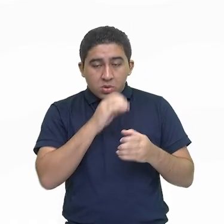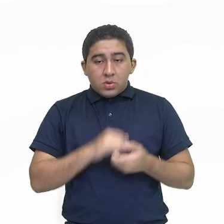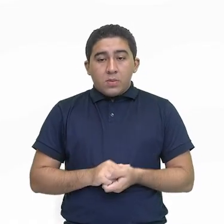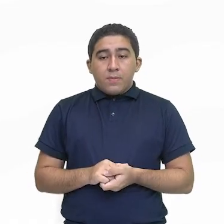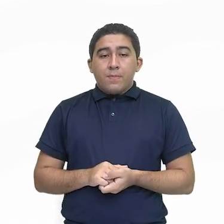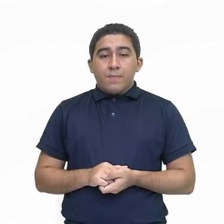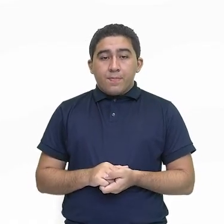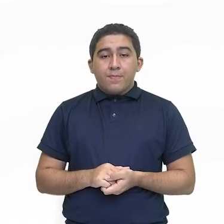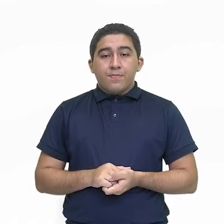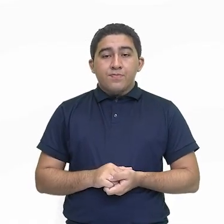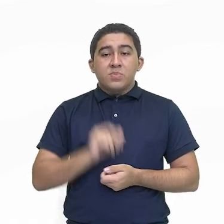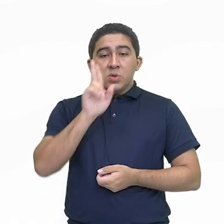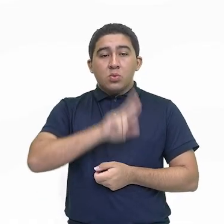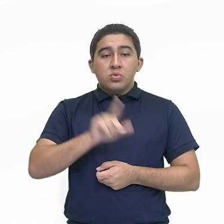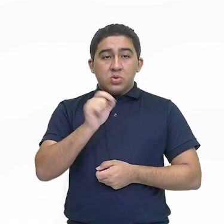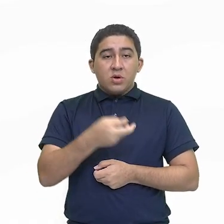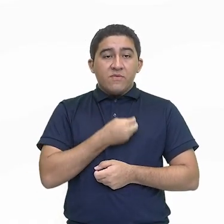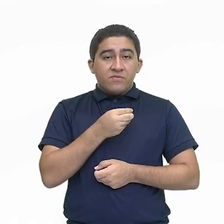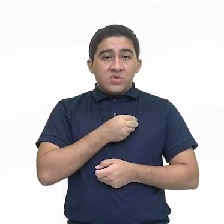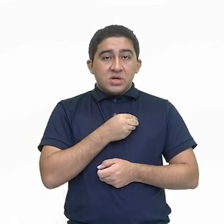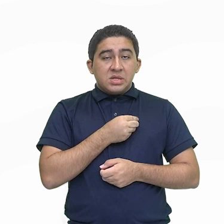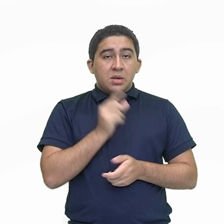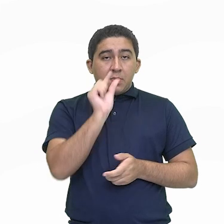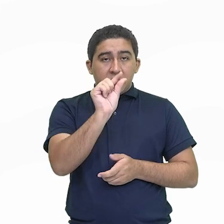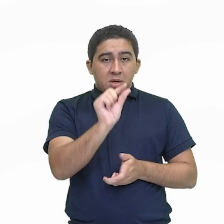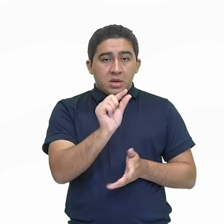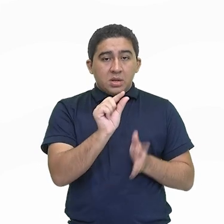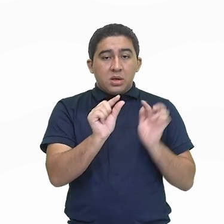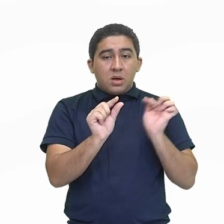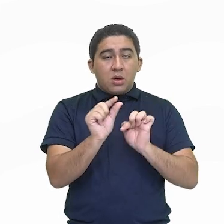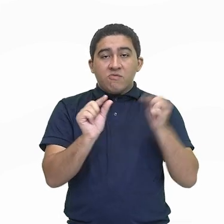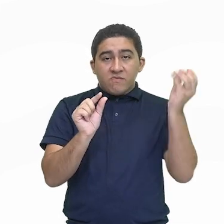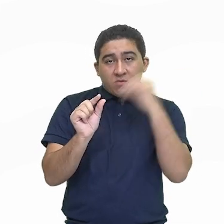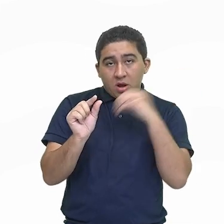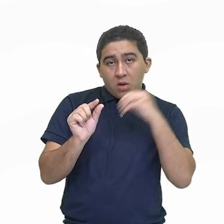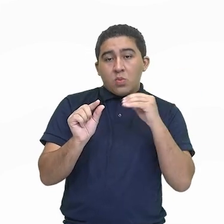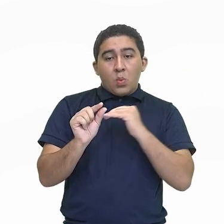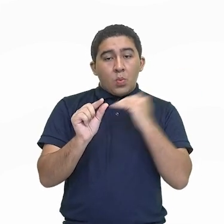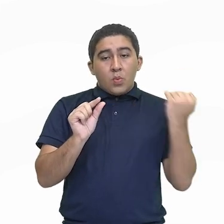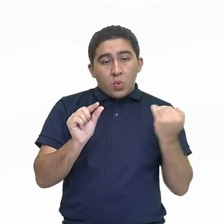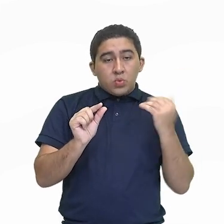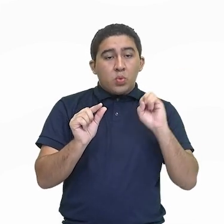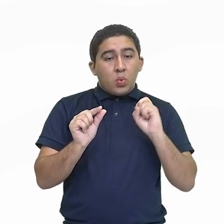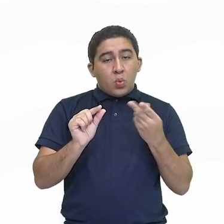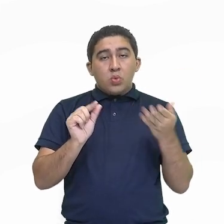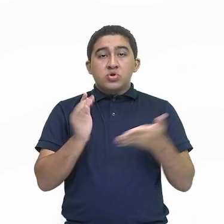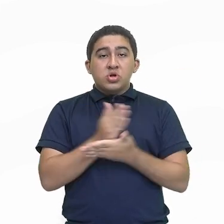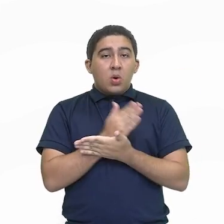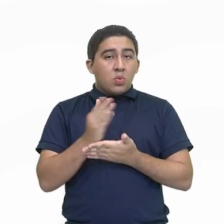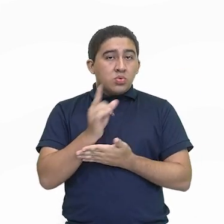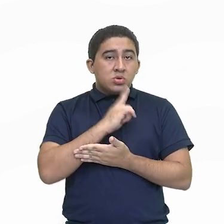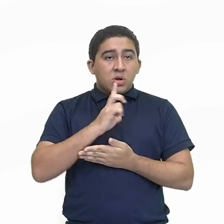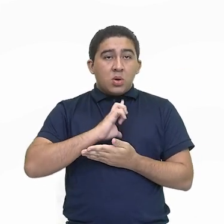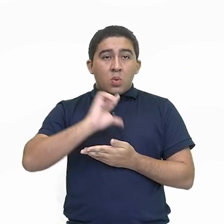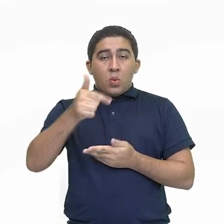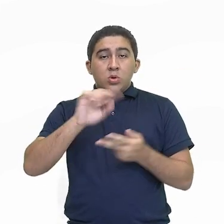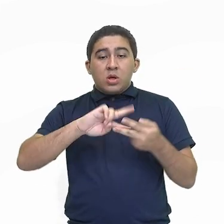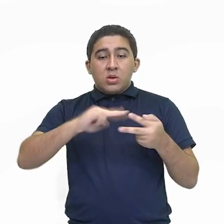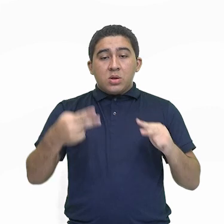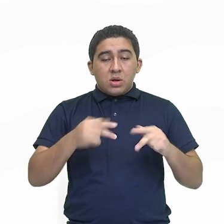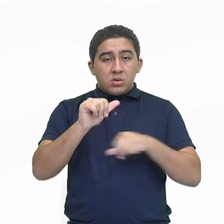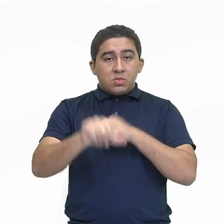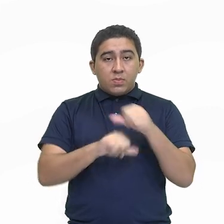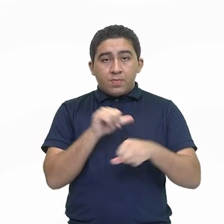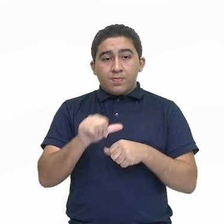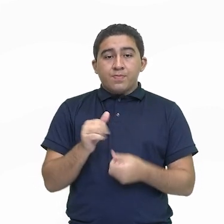a partir de micro-organismos enfraquecidos, mortos ou de alguns dos seus derivados.